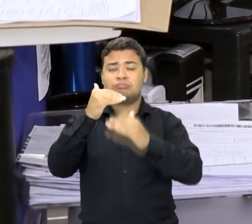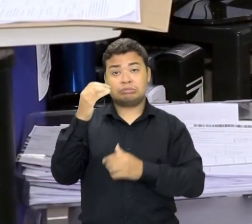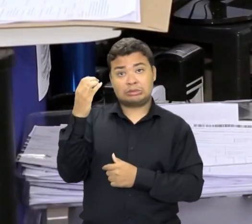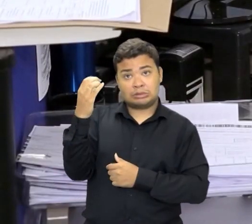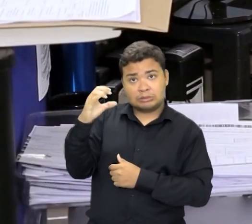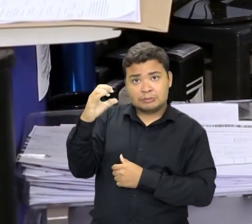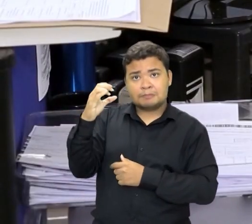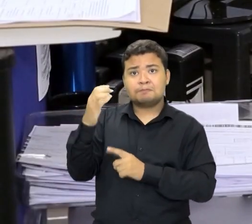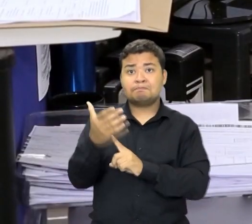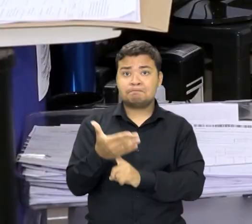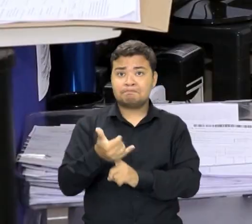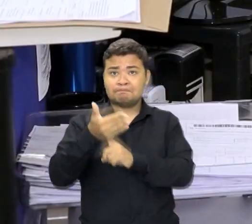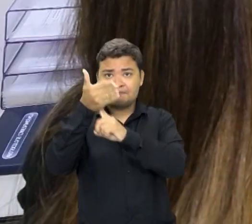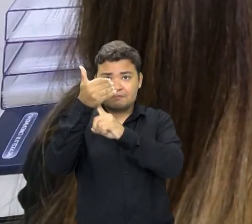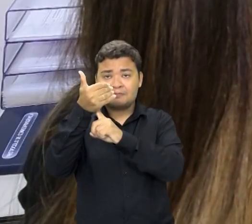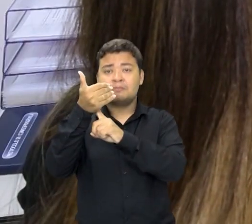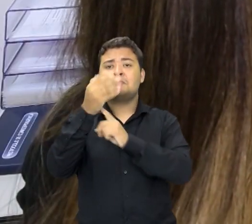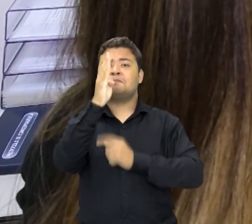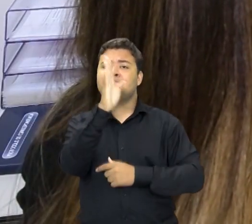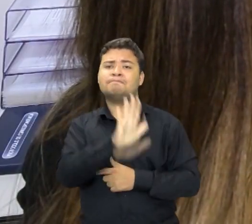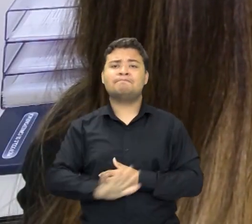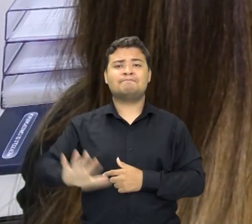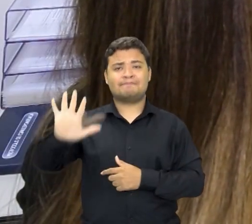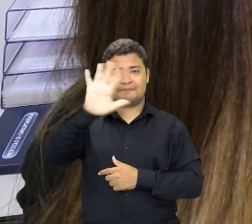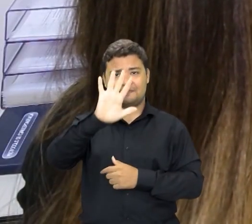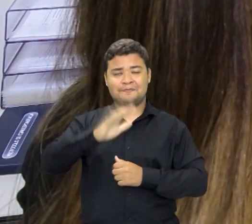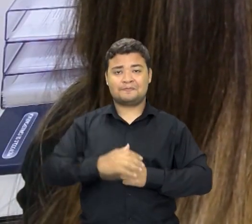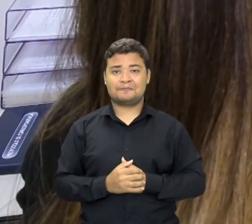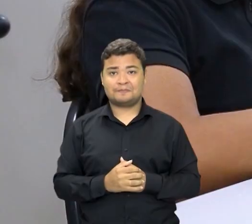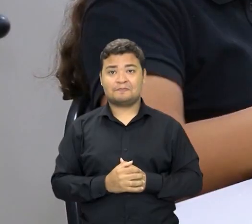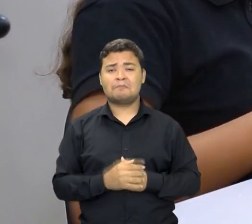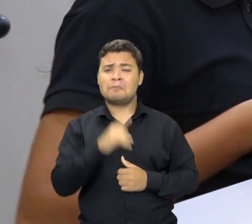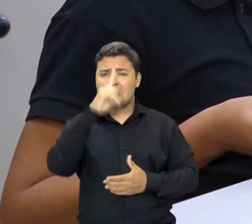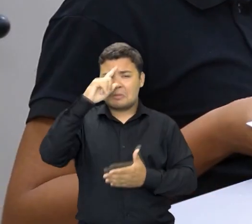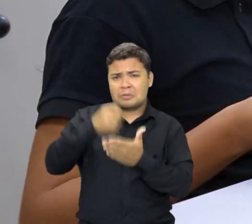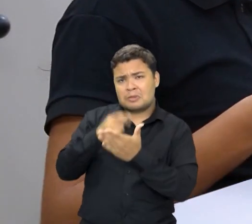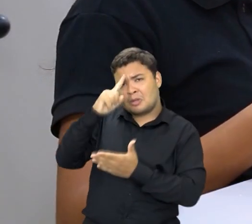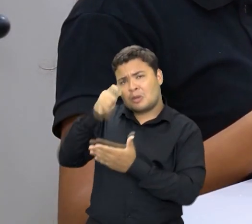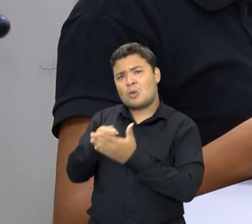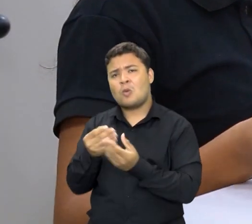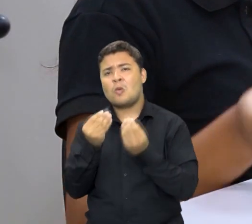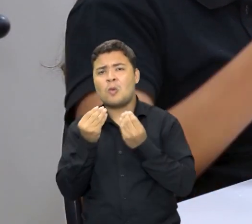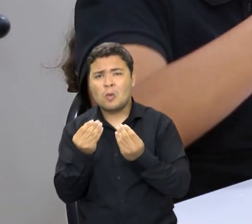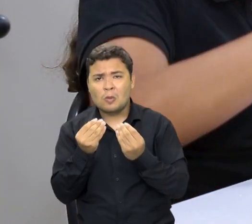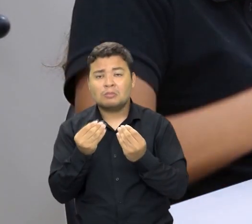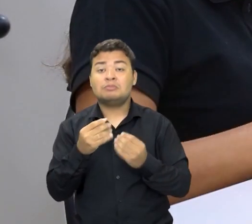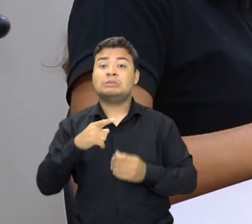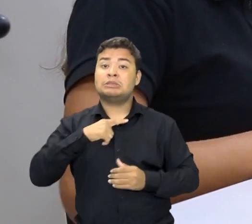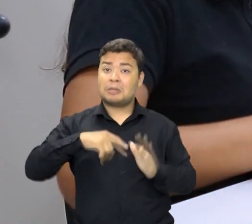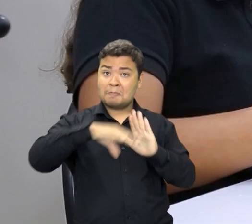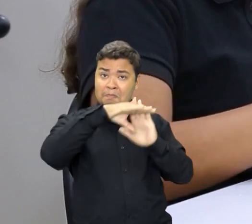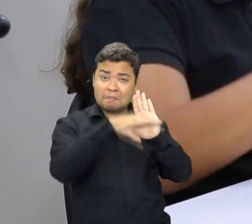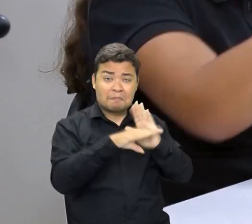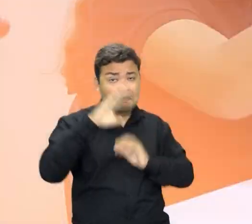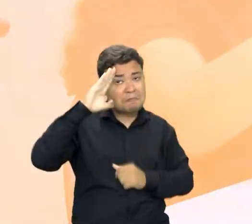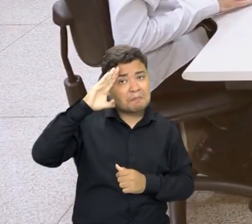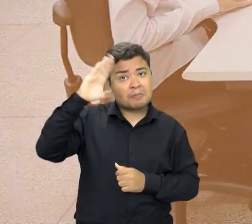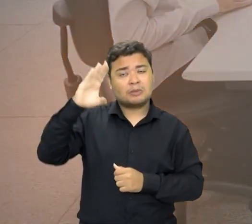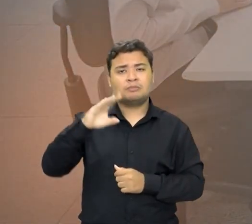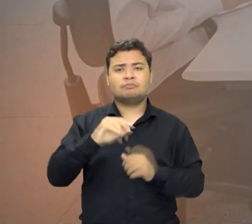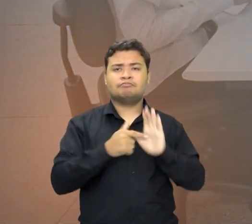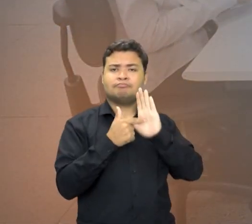desenvolvimento científico e tecnológico brasileiro. A FUNAP toma decisões baseadas nos princípios